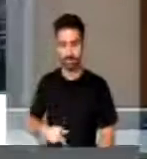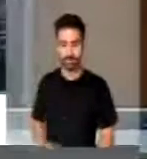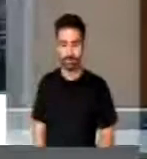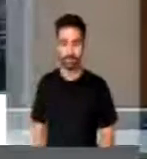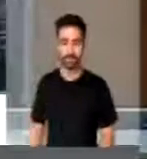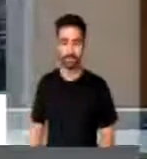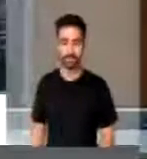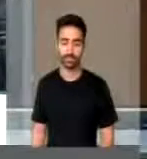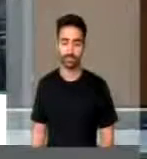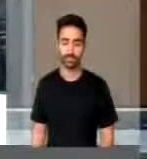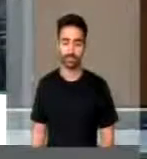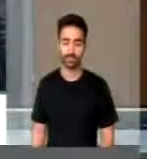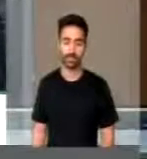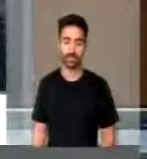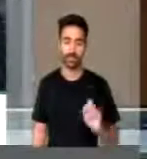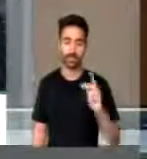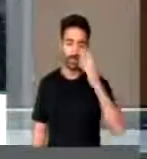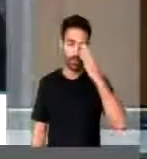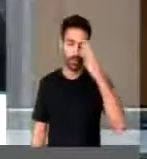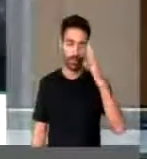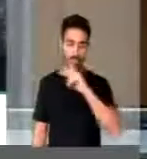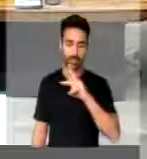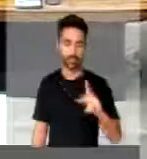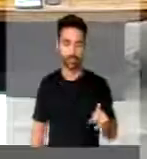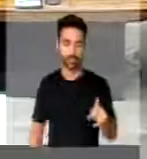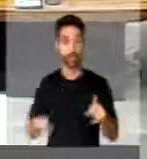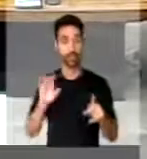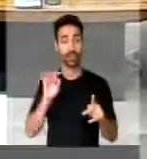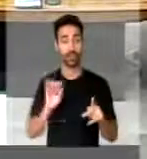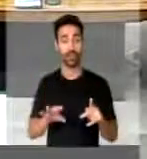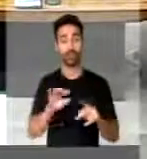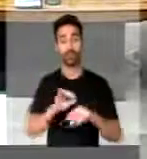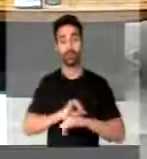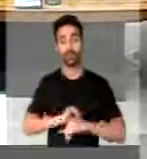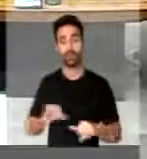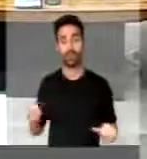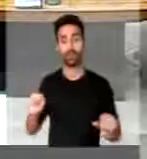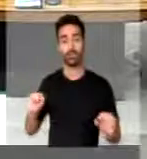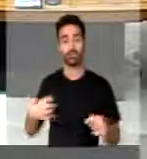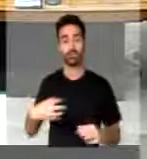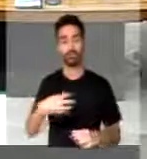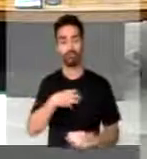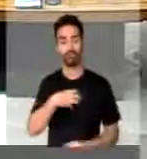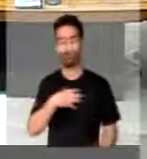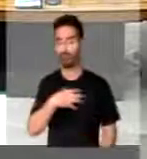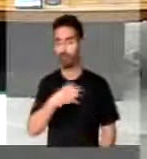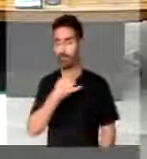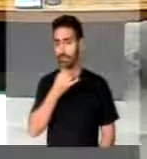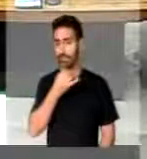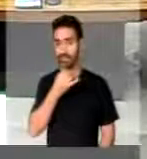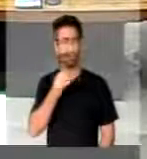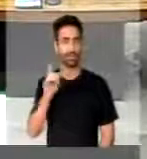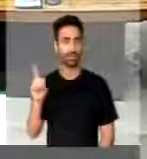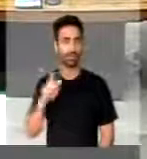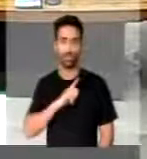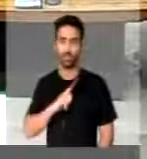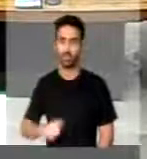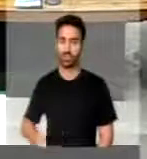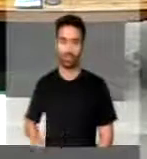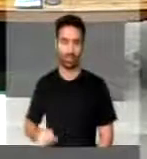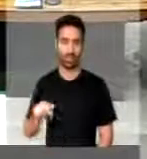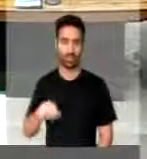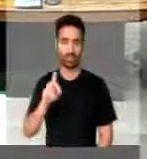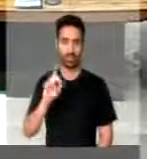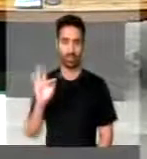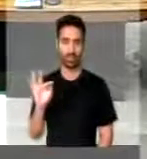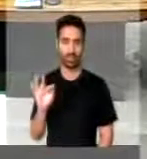paga o minuto obrigado presidente o jeito era só para externar a minha insatisfação com esse governador do distrito federal